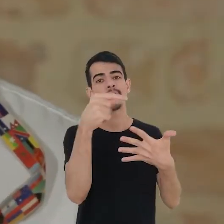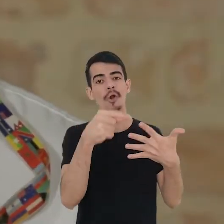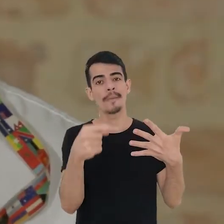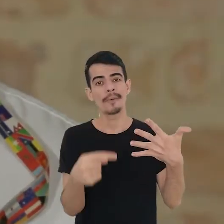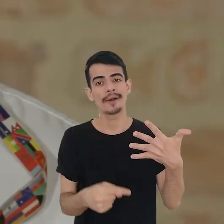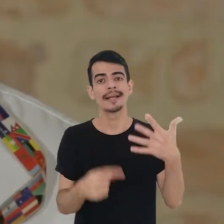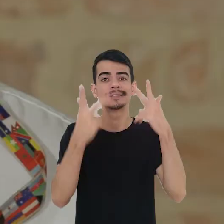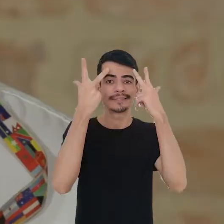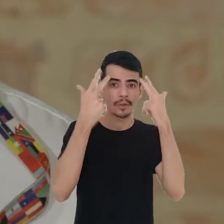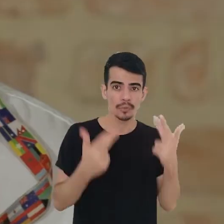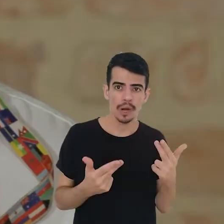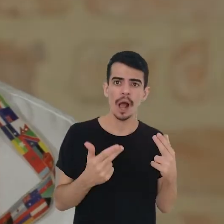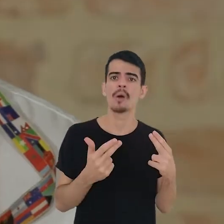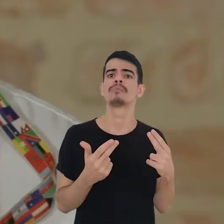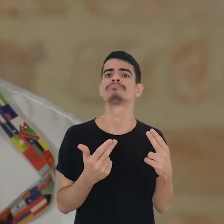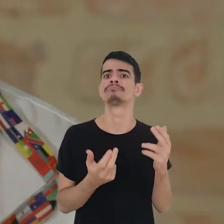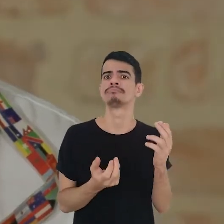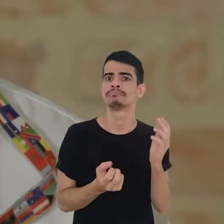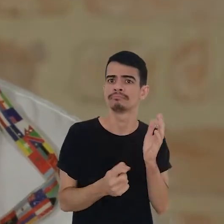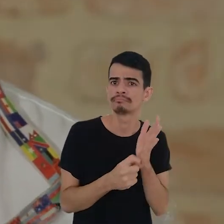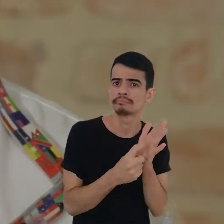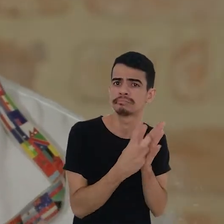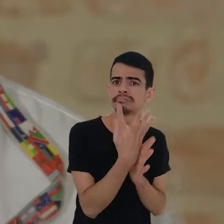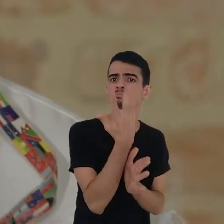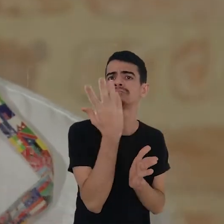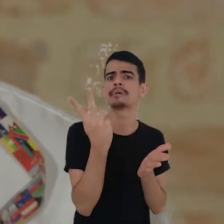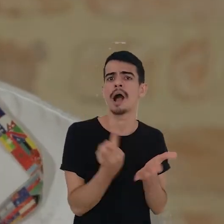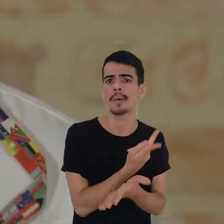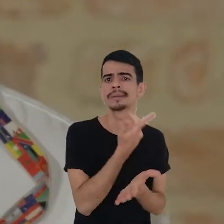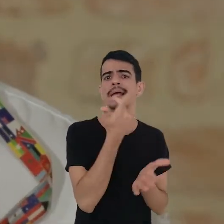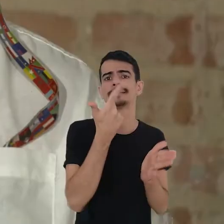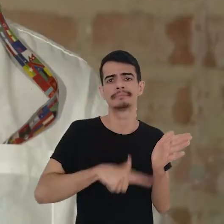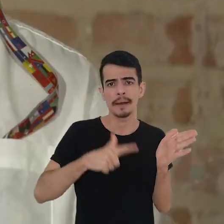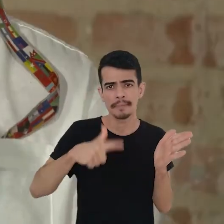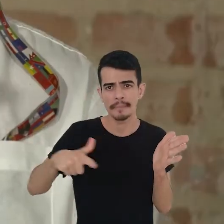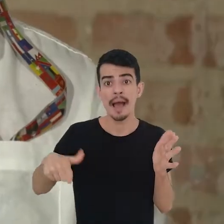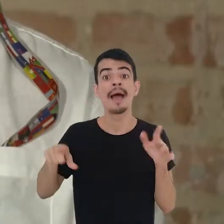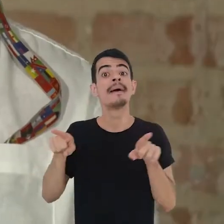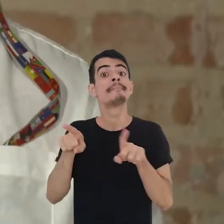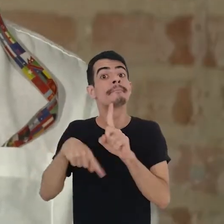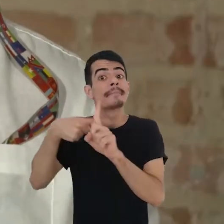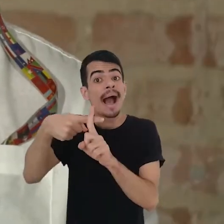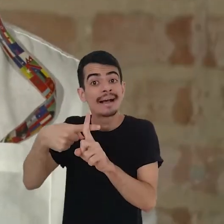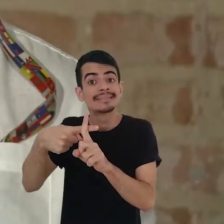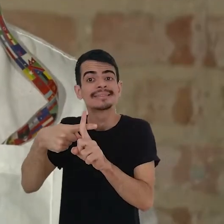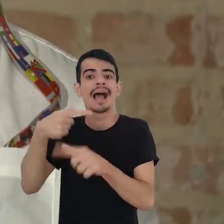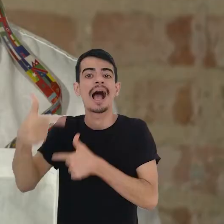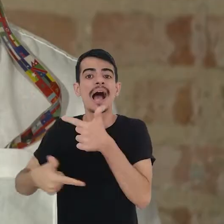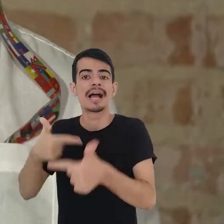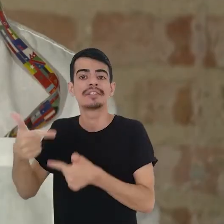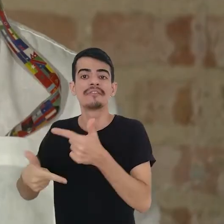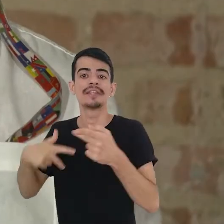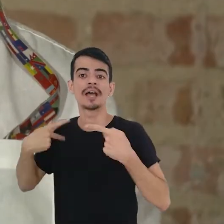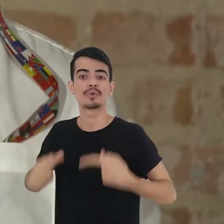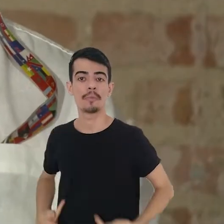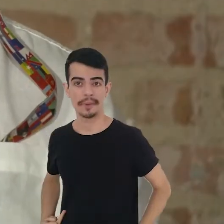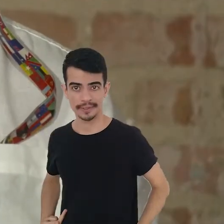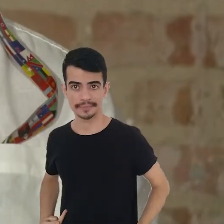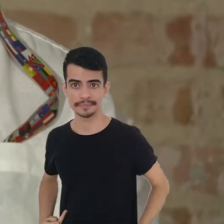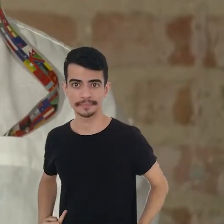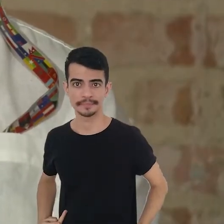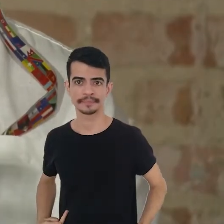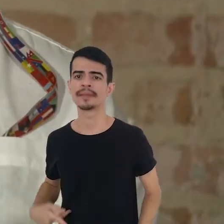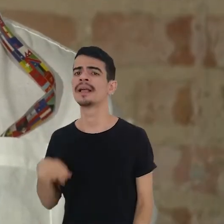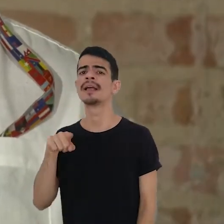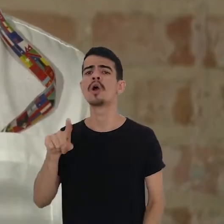componentes naturais muito ativos, além da presença da atividade humana. E qual é a consequência disso? A consequência